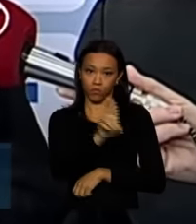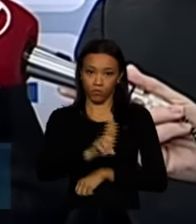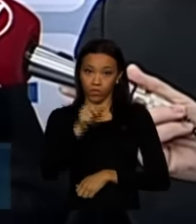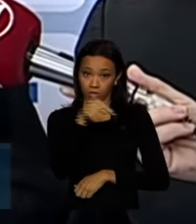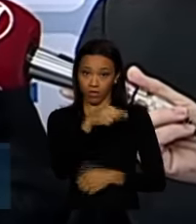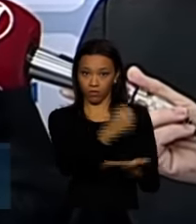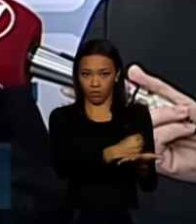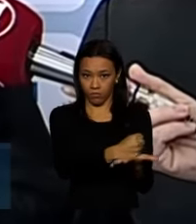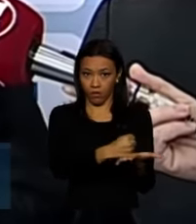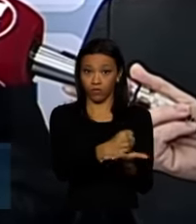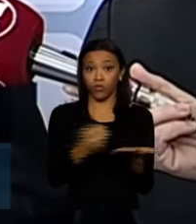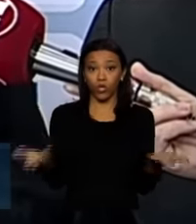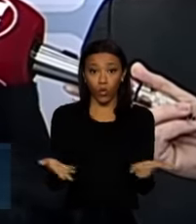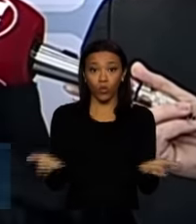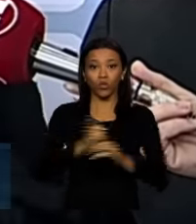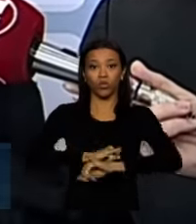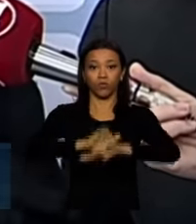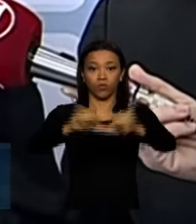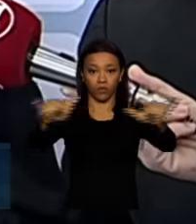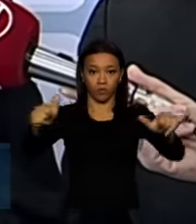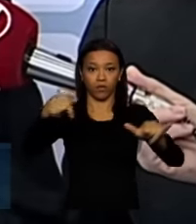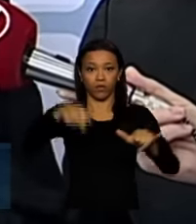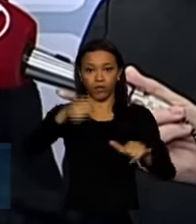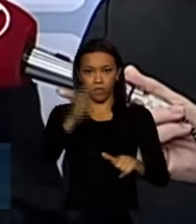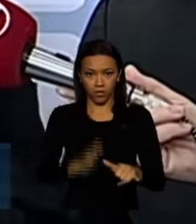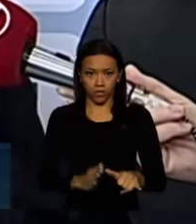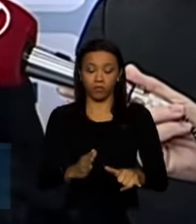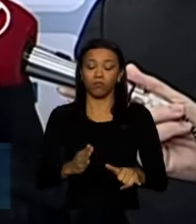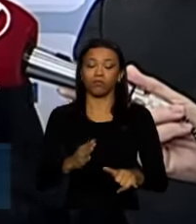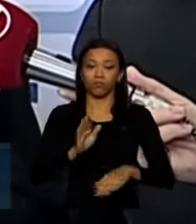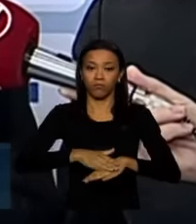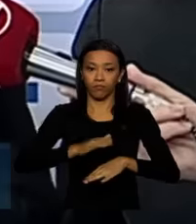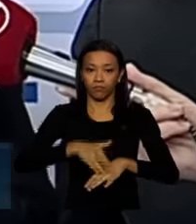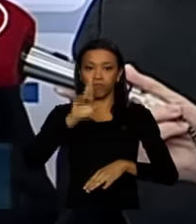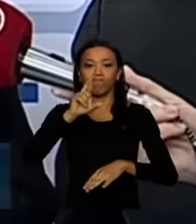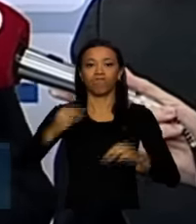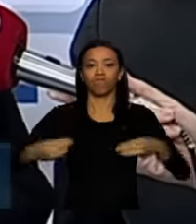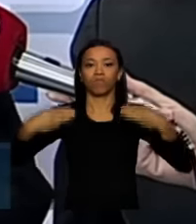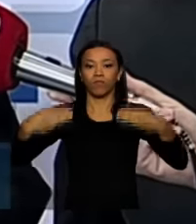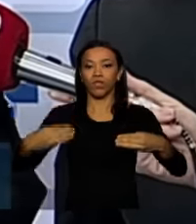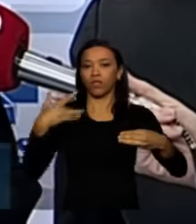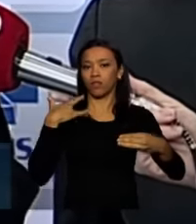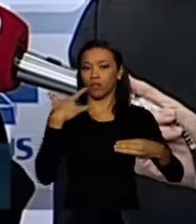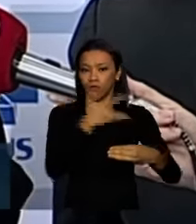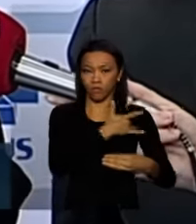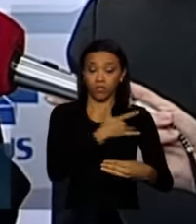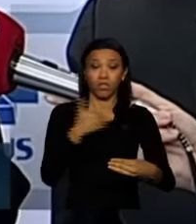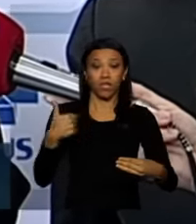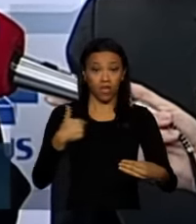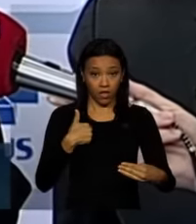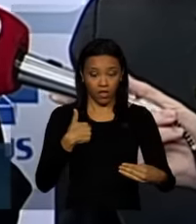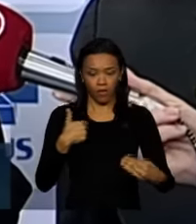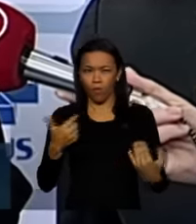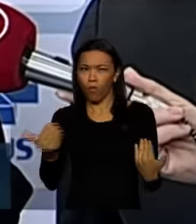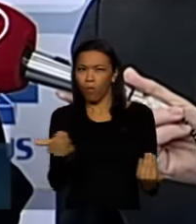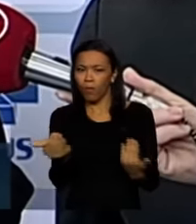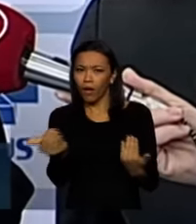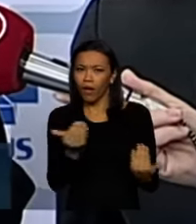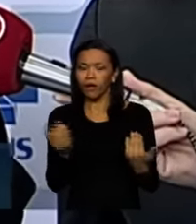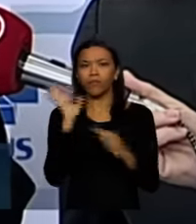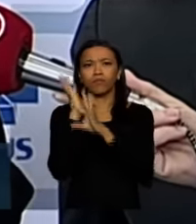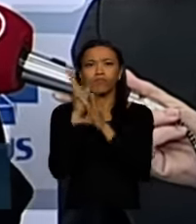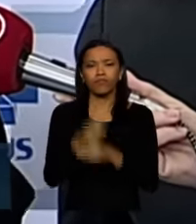introduzindo hoje aqui no Brasil através do Ministério da Saúde que eu equipar esse momento histórico que nós estamos